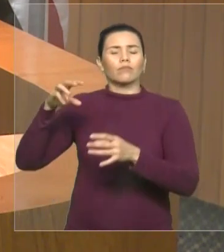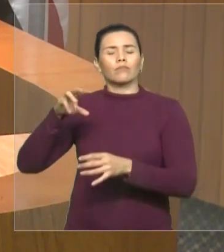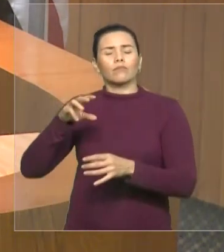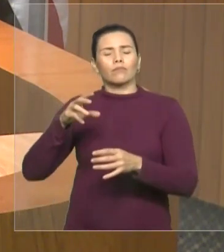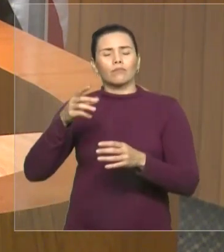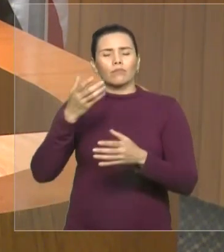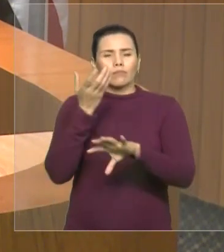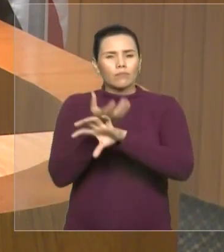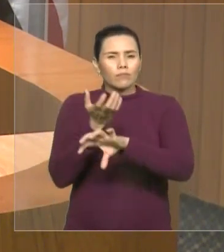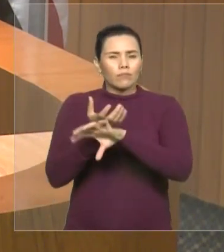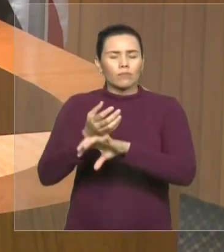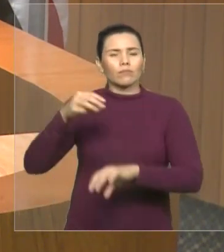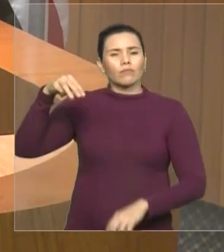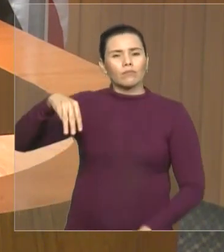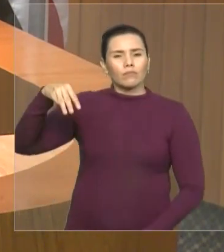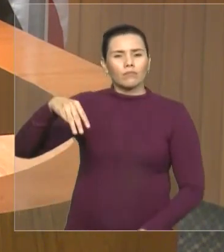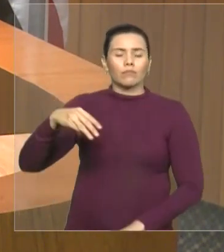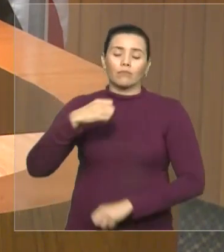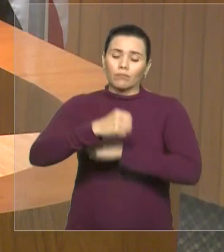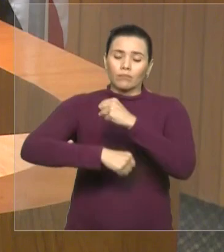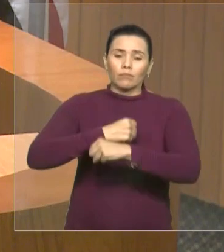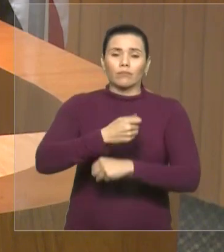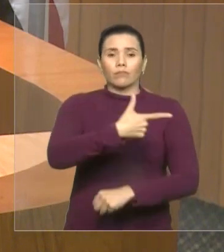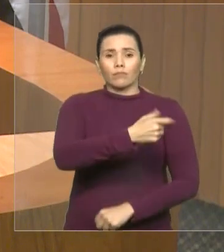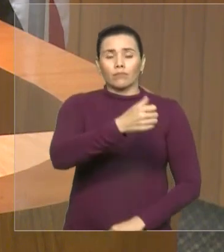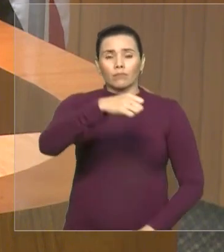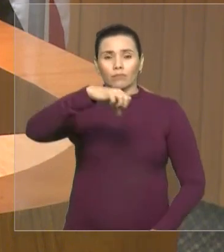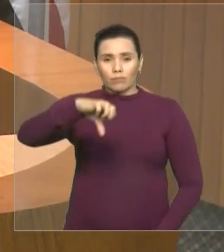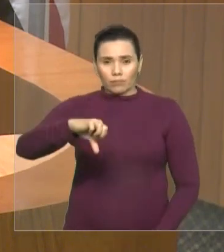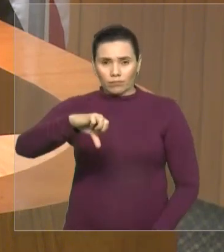de 2019.